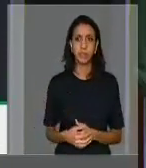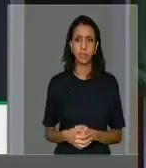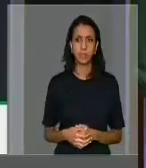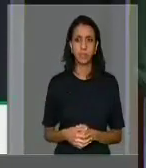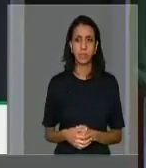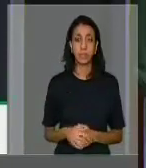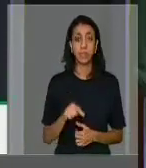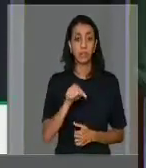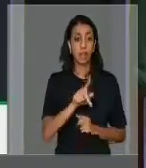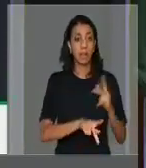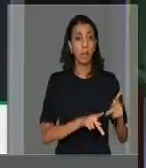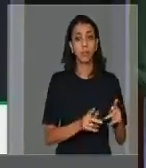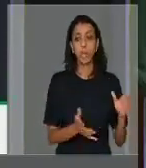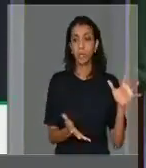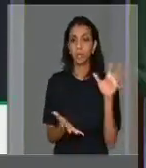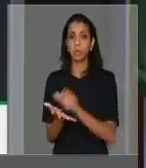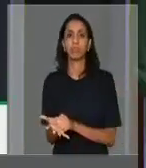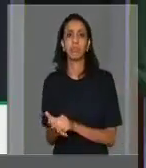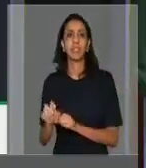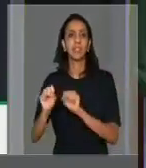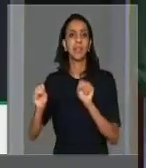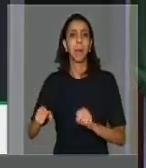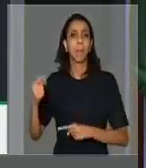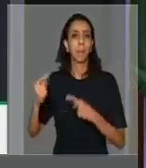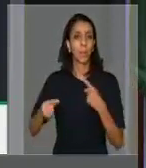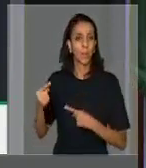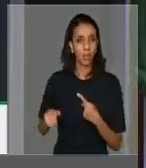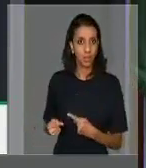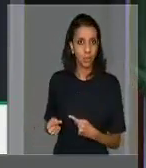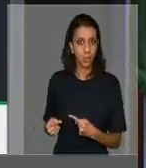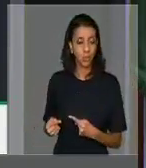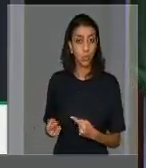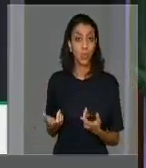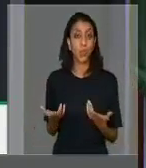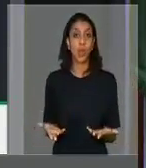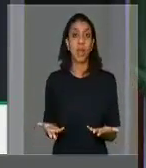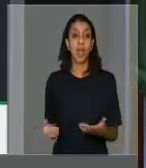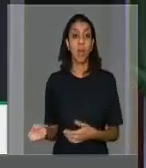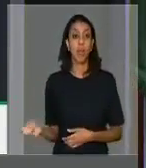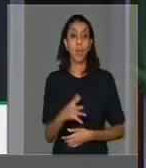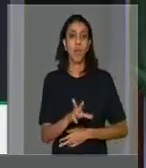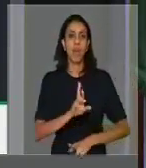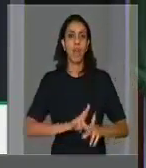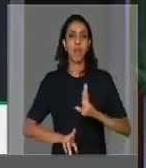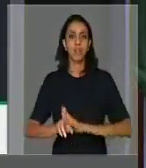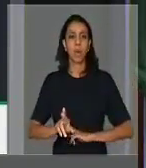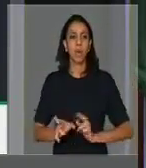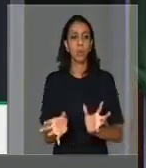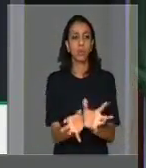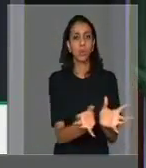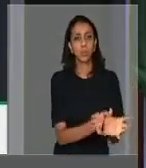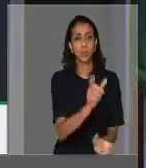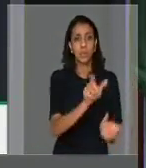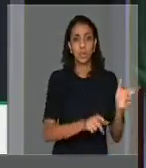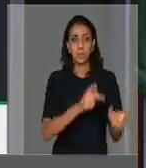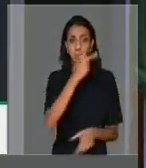que cria uma nova relação entre as classes sociais e, de